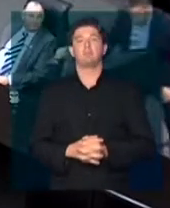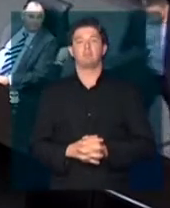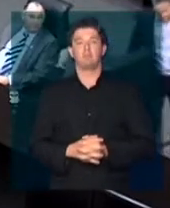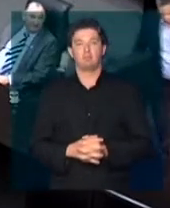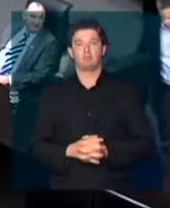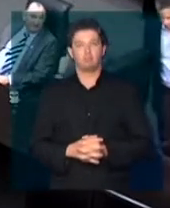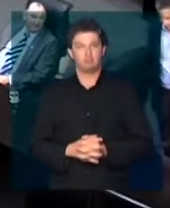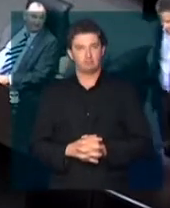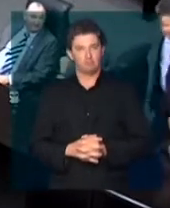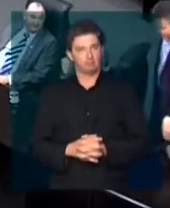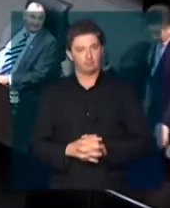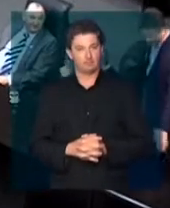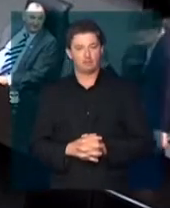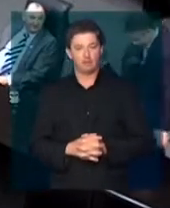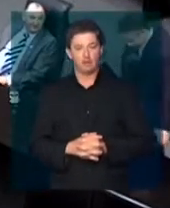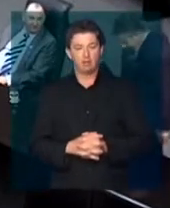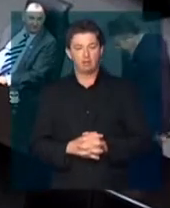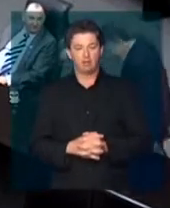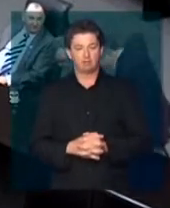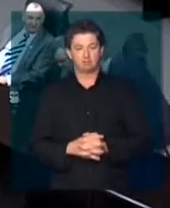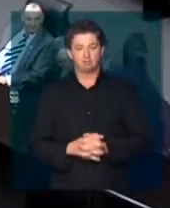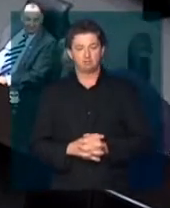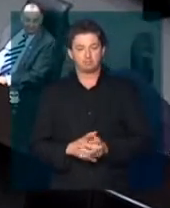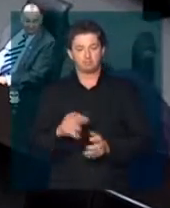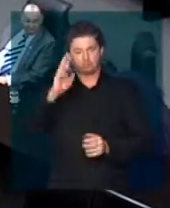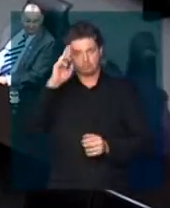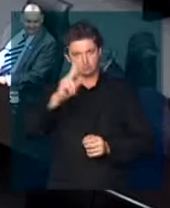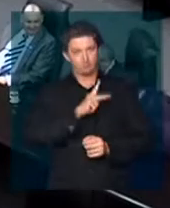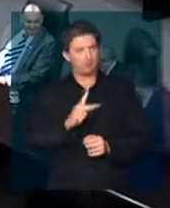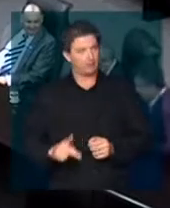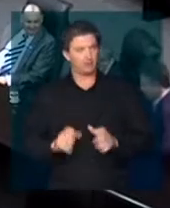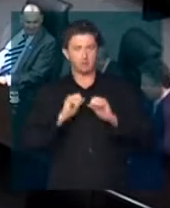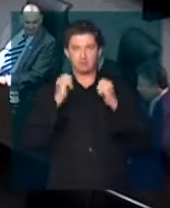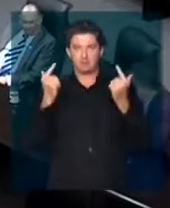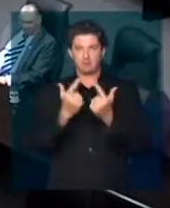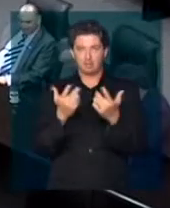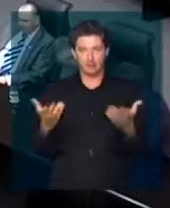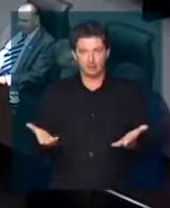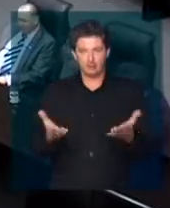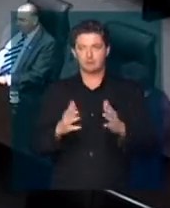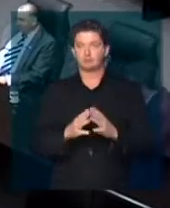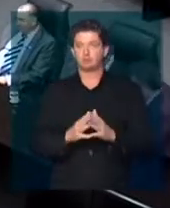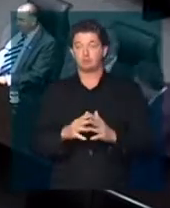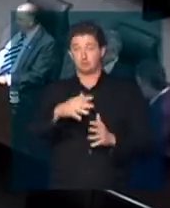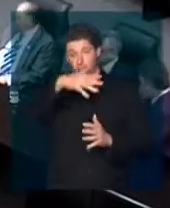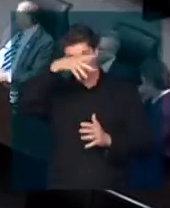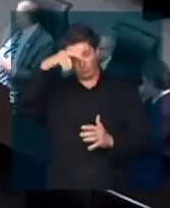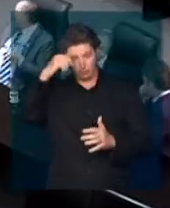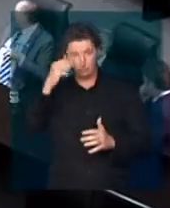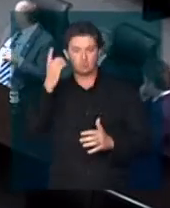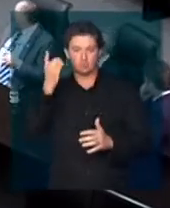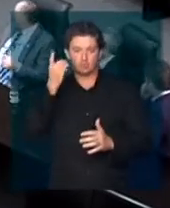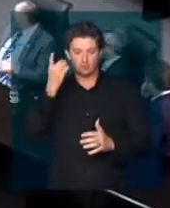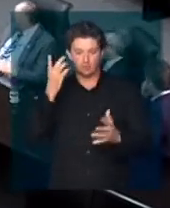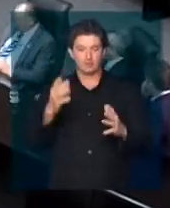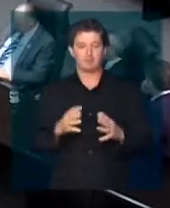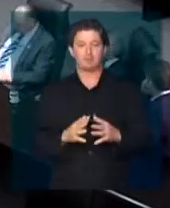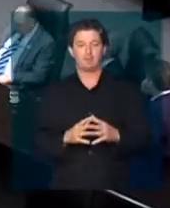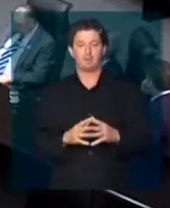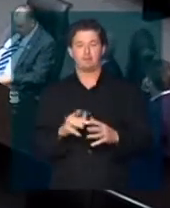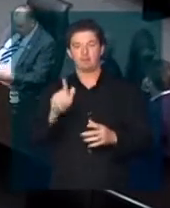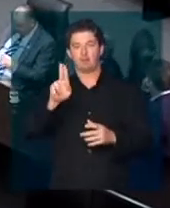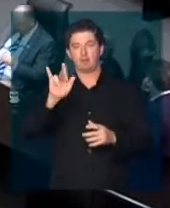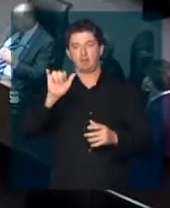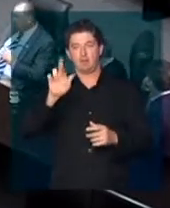Senhor presidente da Assembleia Legislativa, Mato Grosso, deputado